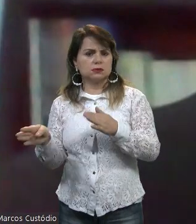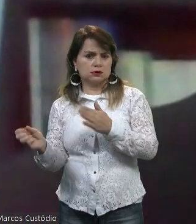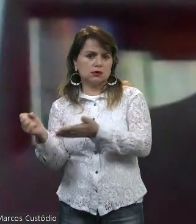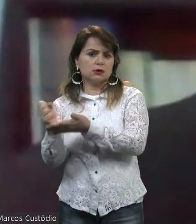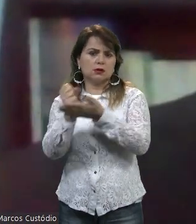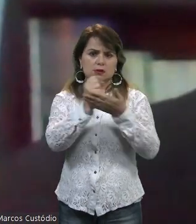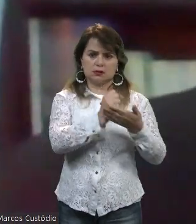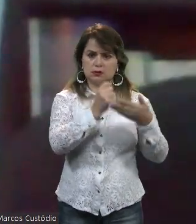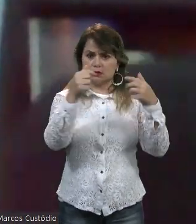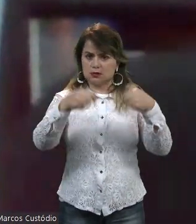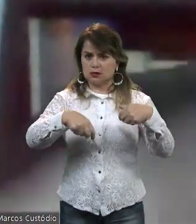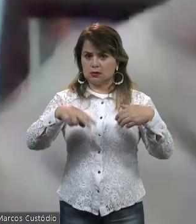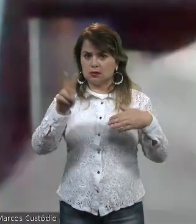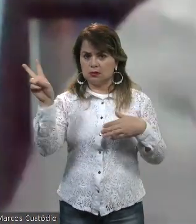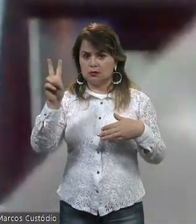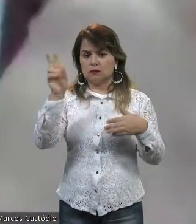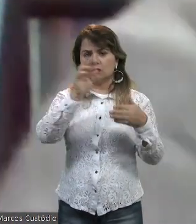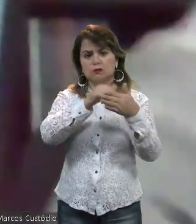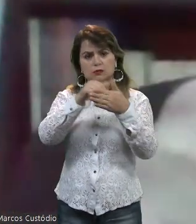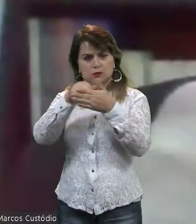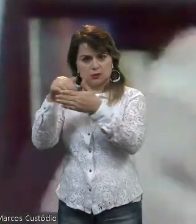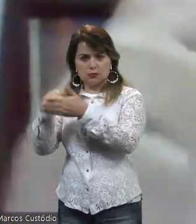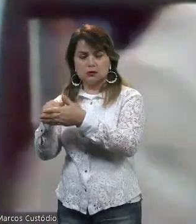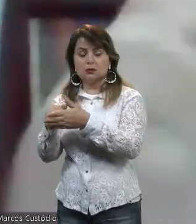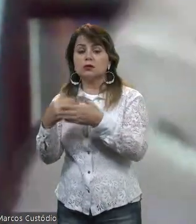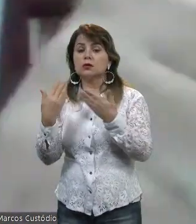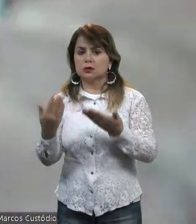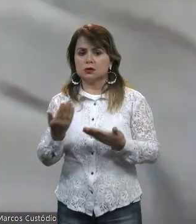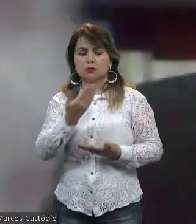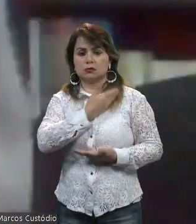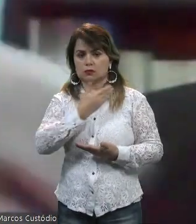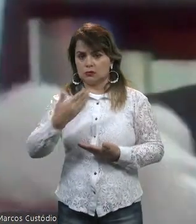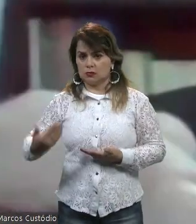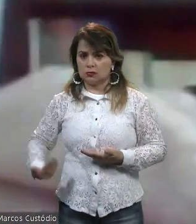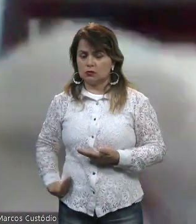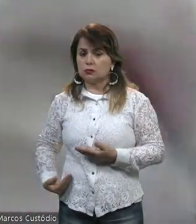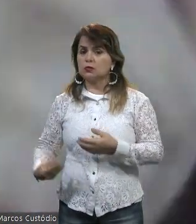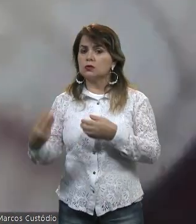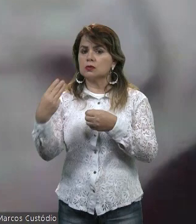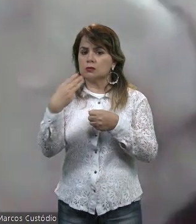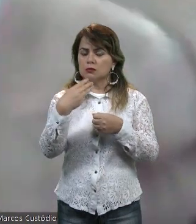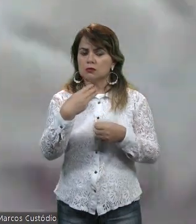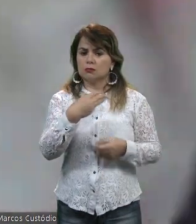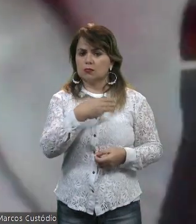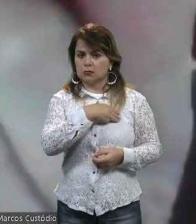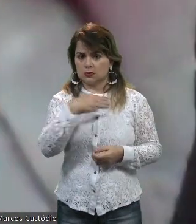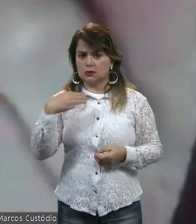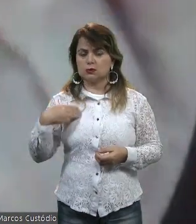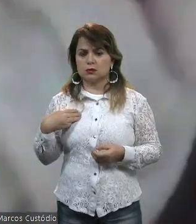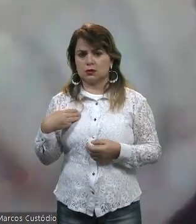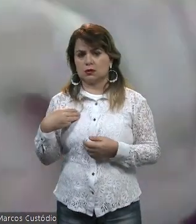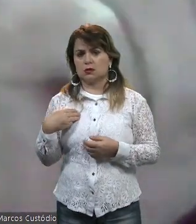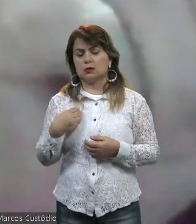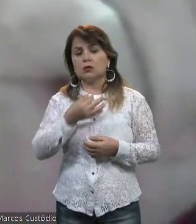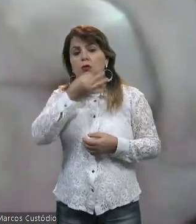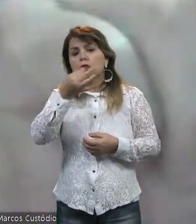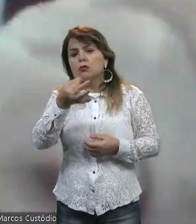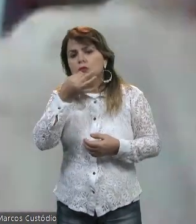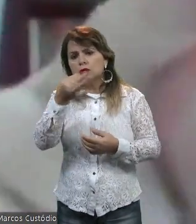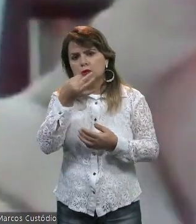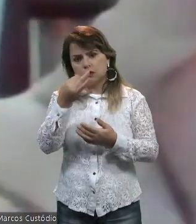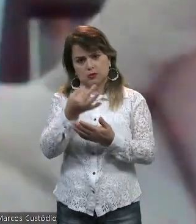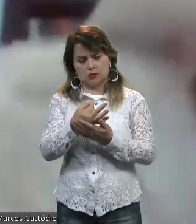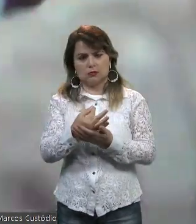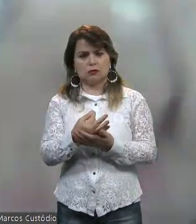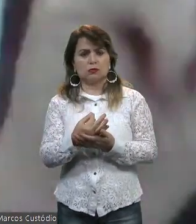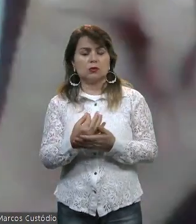tem uma manifestação, nesse caso, mais opinativa. Ela não vincula a matéria e a